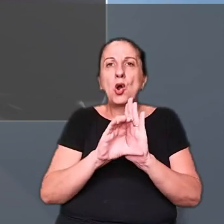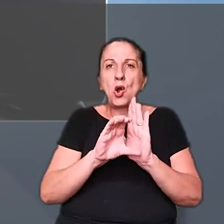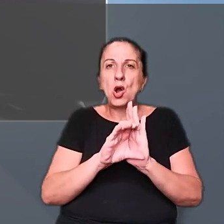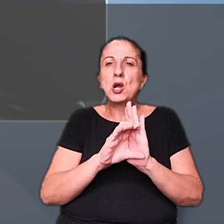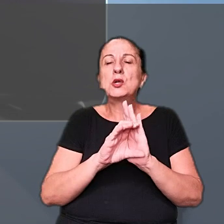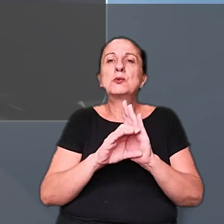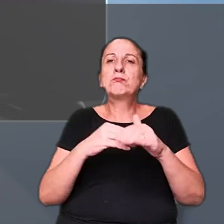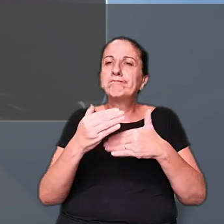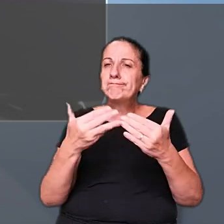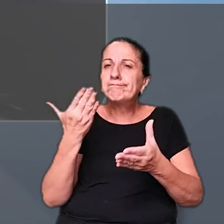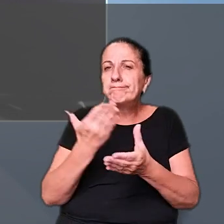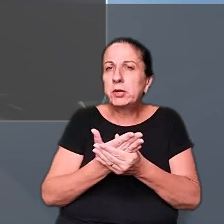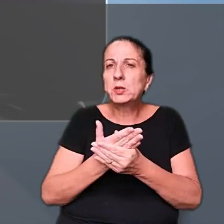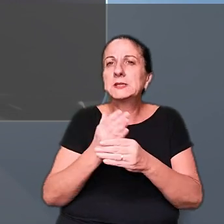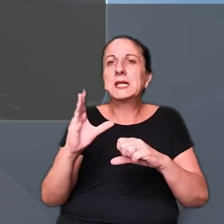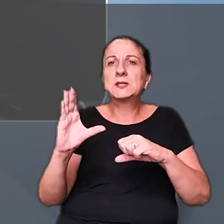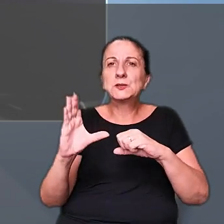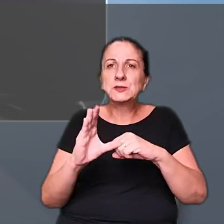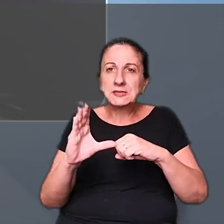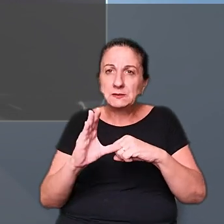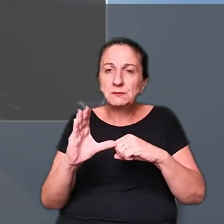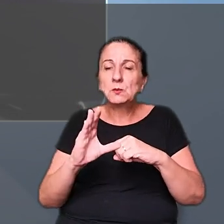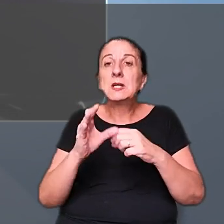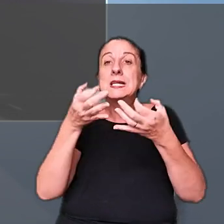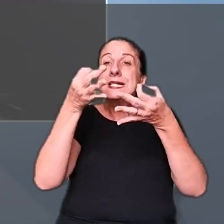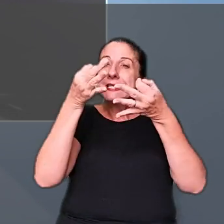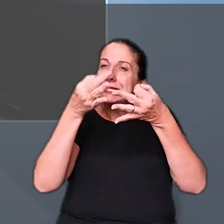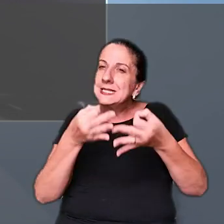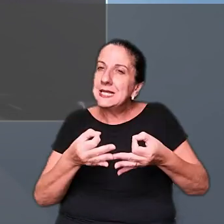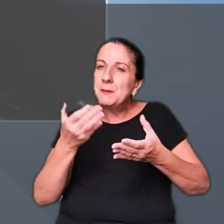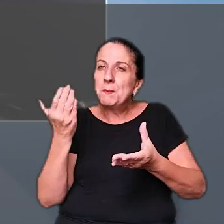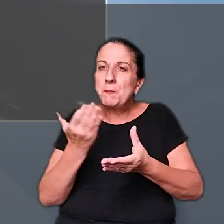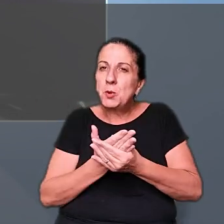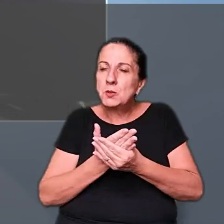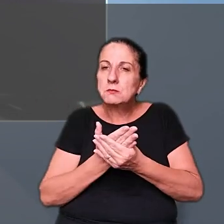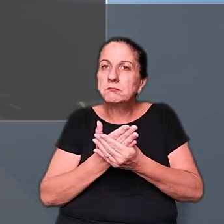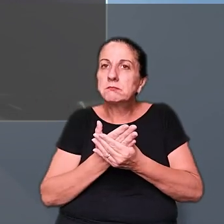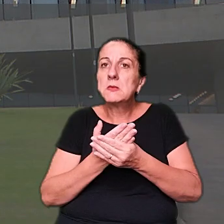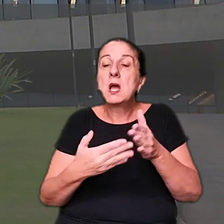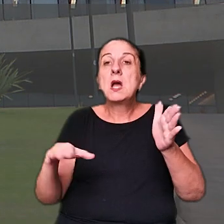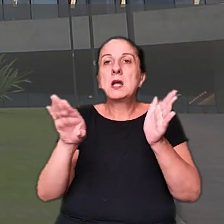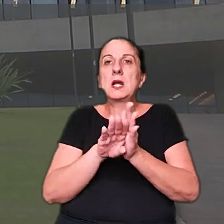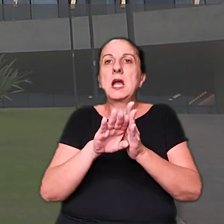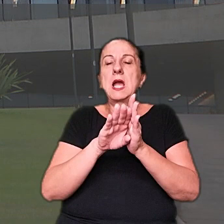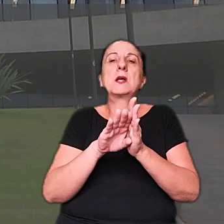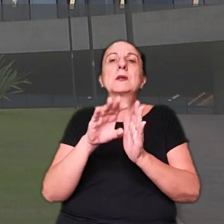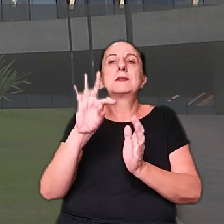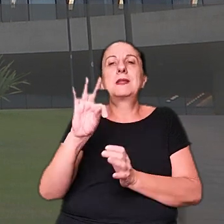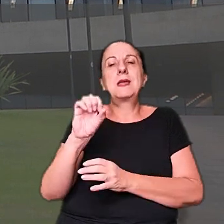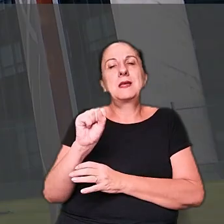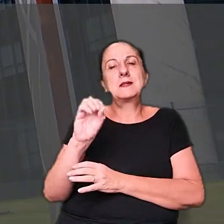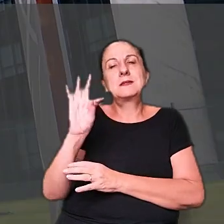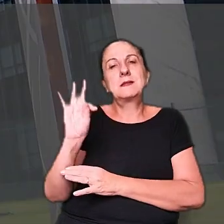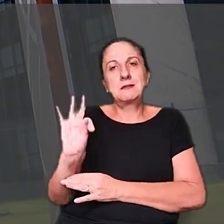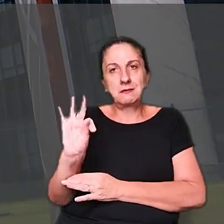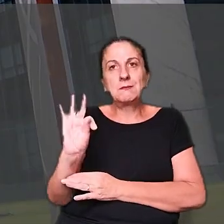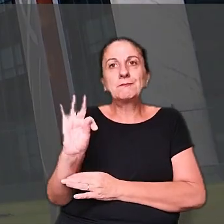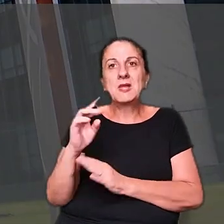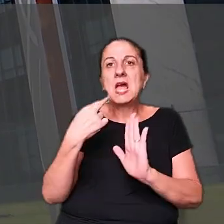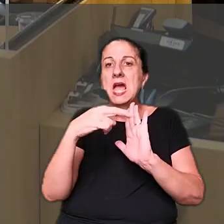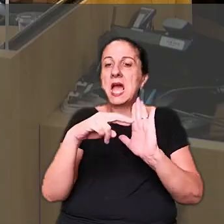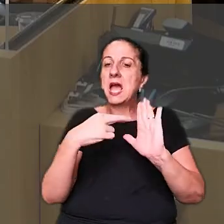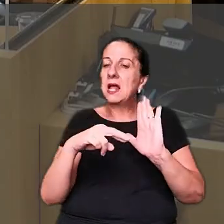do Código de Processo Civil. Além disso, deve zelar pela celeridade processual. O caso chegou ao Tribunal Superior